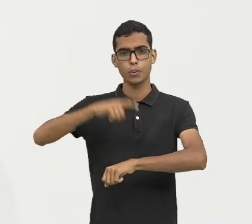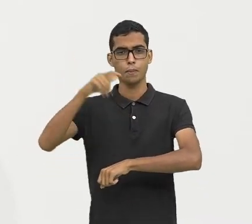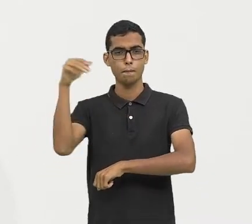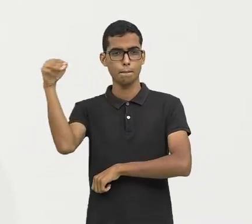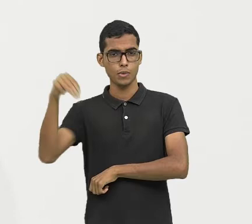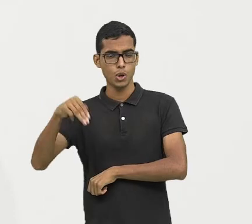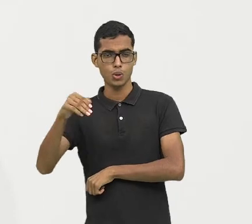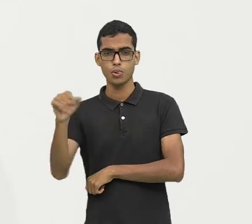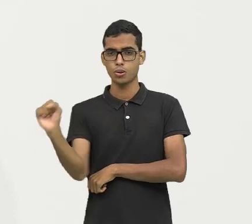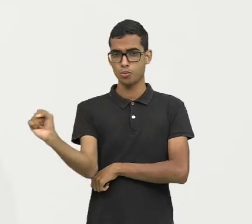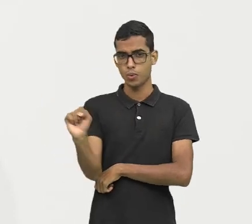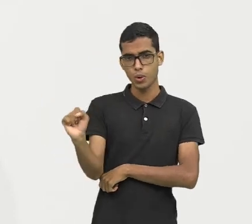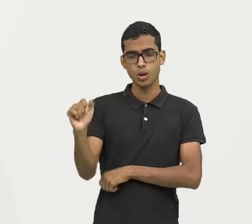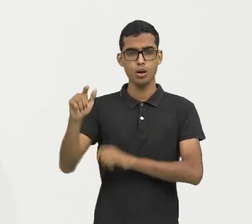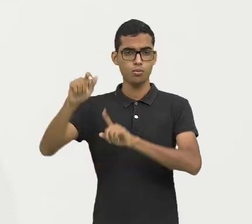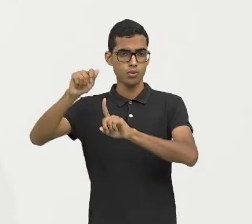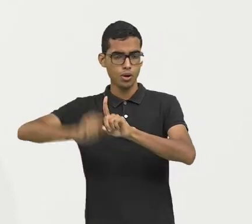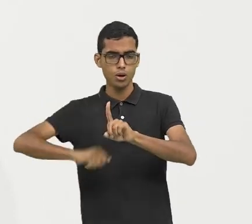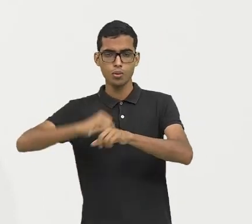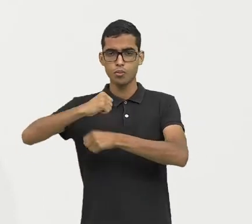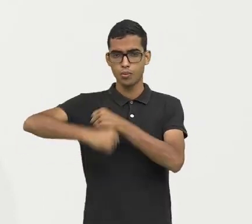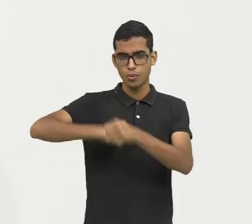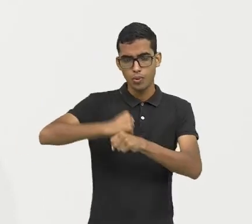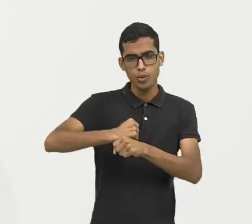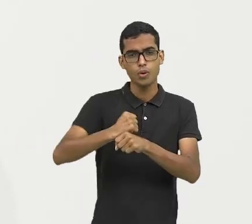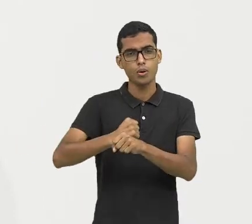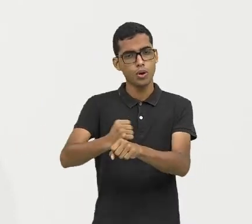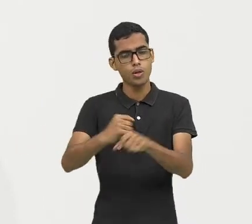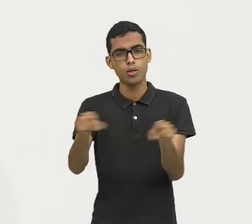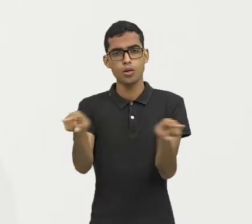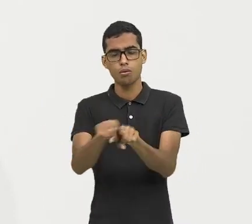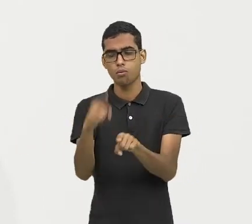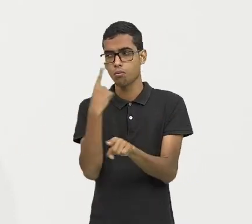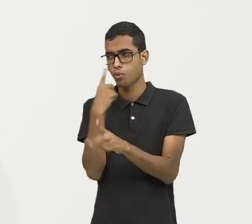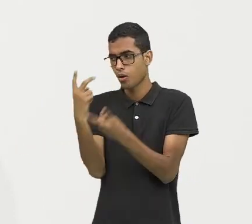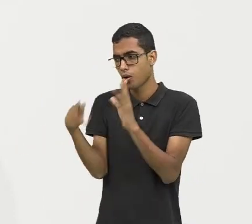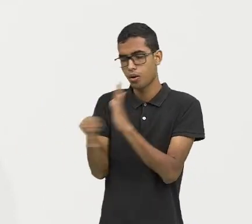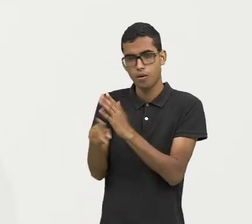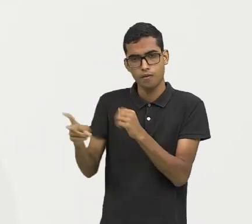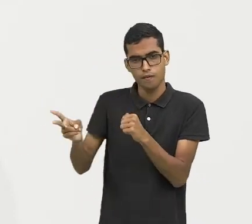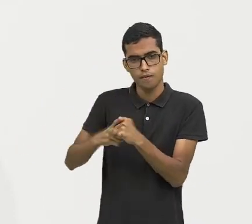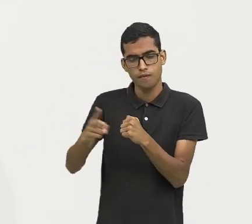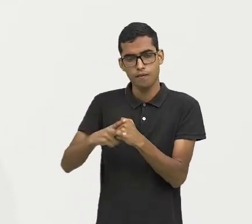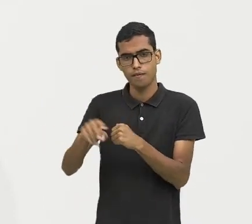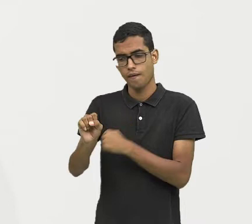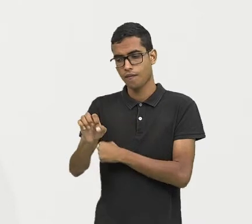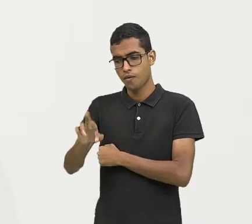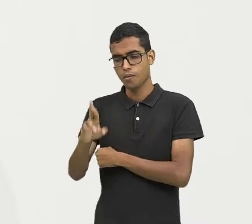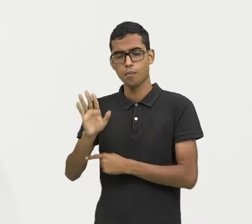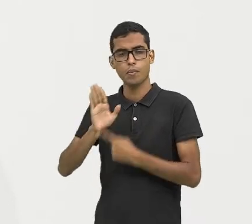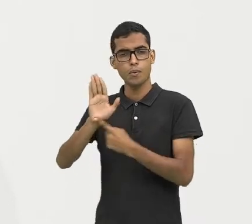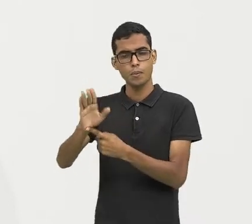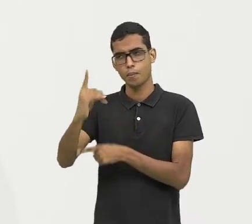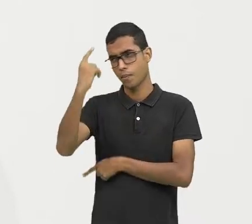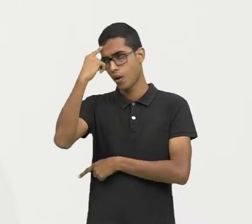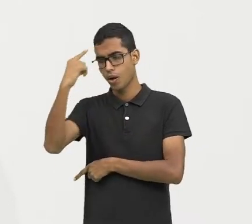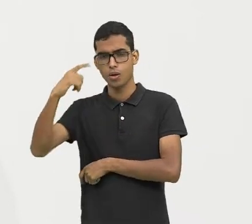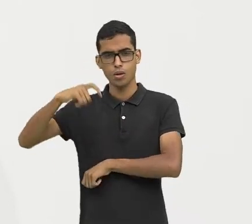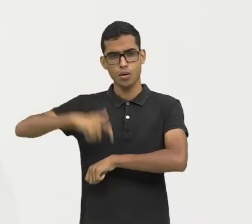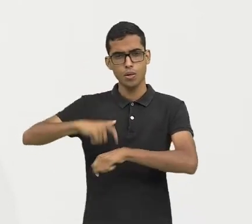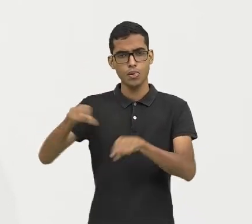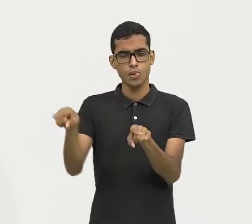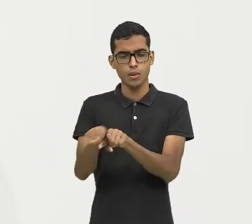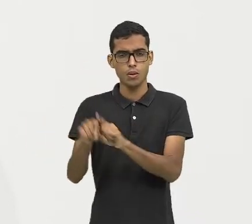minuto, segundo, meses, anos. Observe que nós temos um verbo ser aqui expressando ideia de tempo,